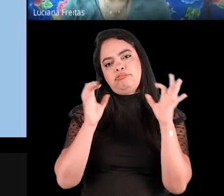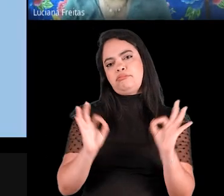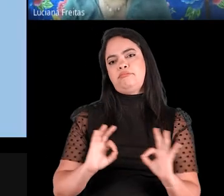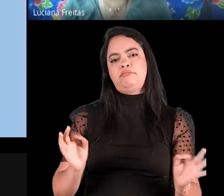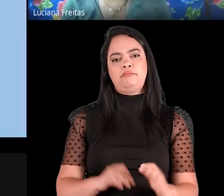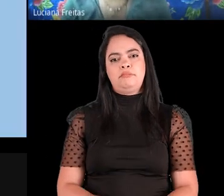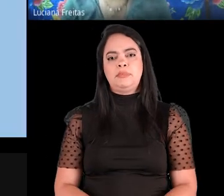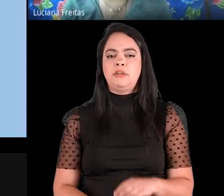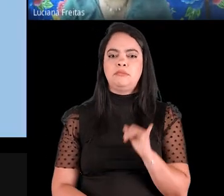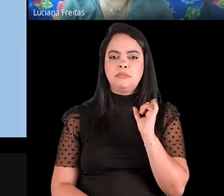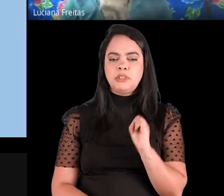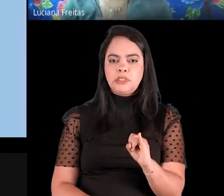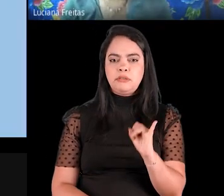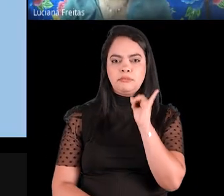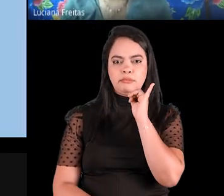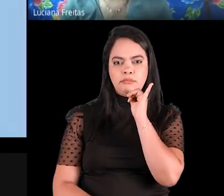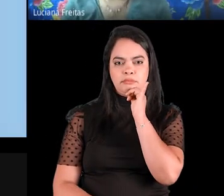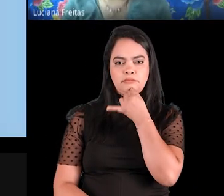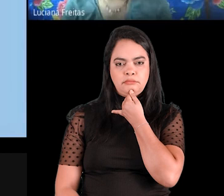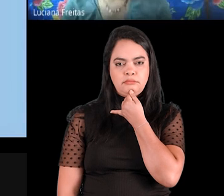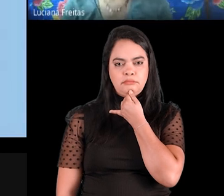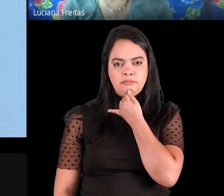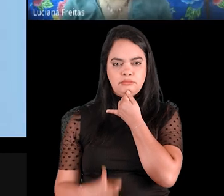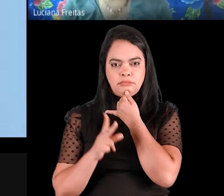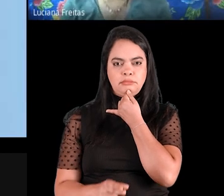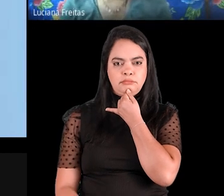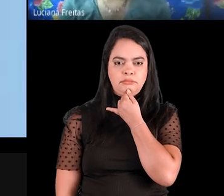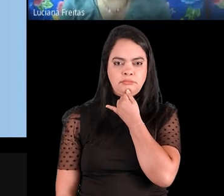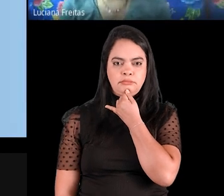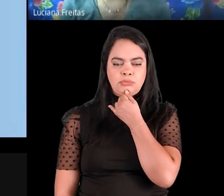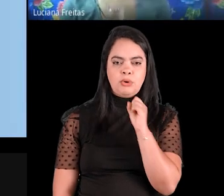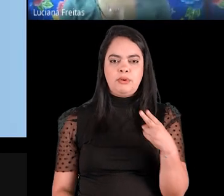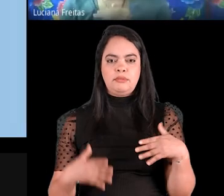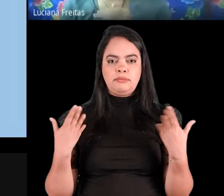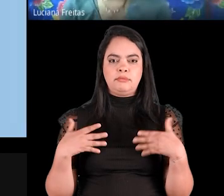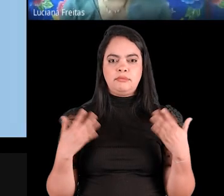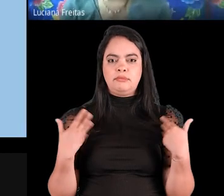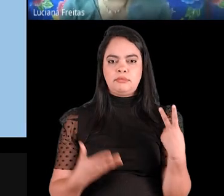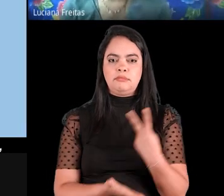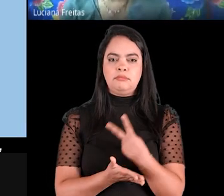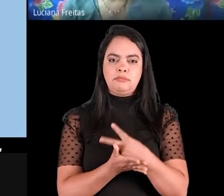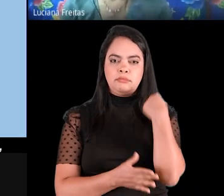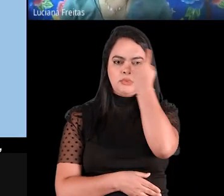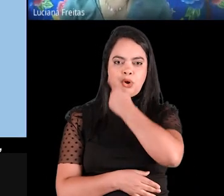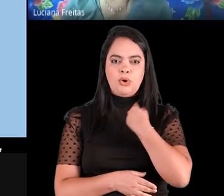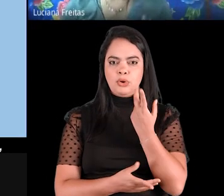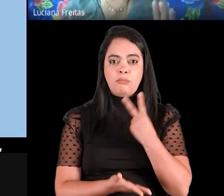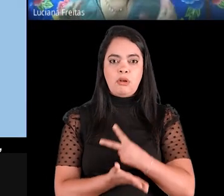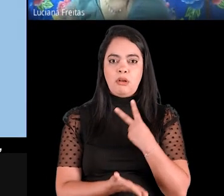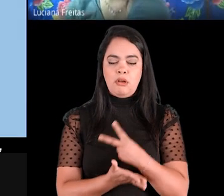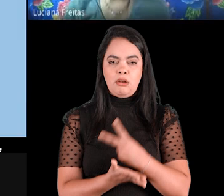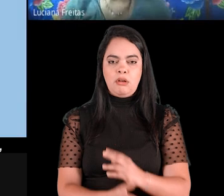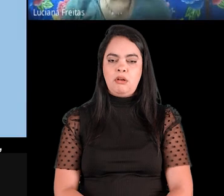se ele disser que ele está triste com essa cara aqui que eu estou. Se ele disser que ele está alegre, ele está com essa cara aqui também.